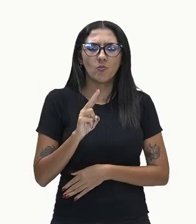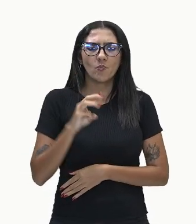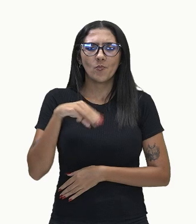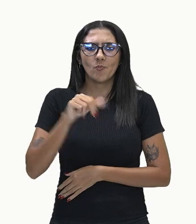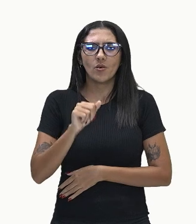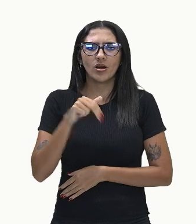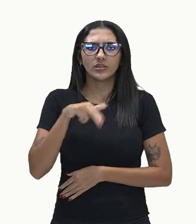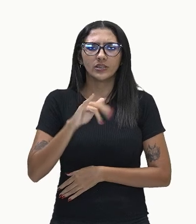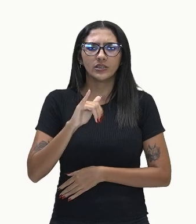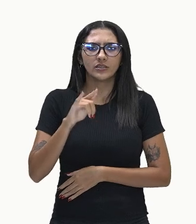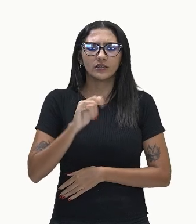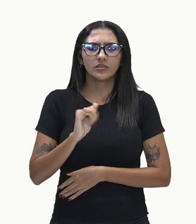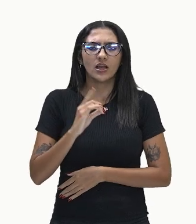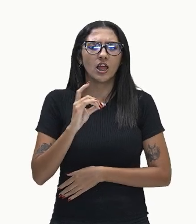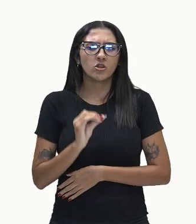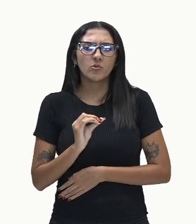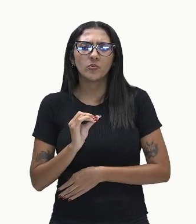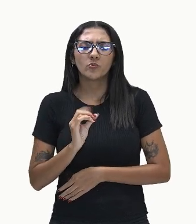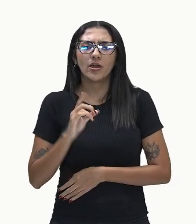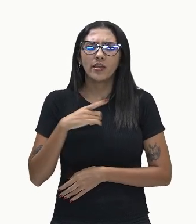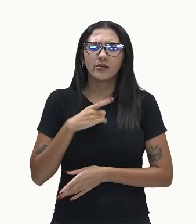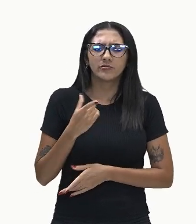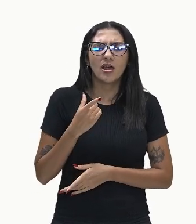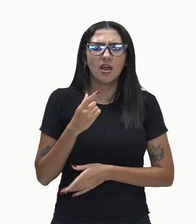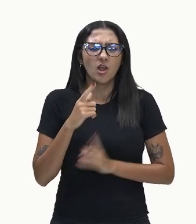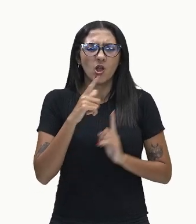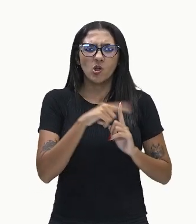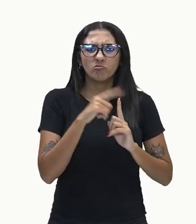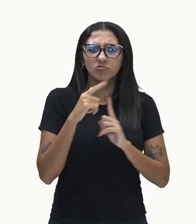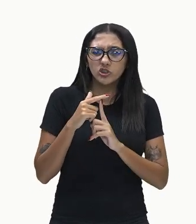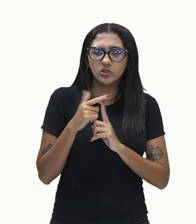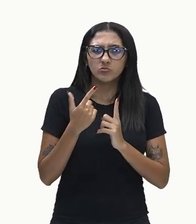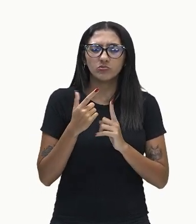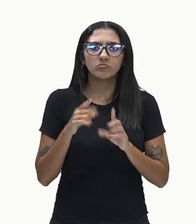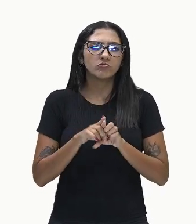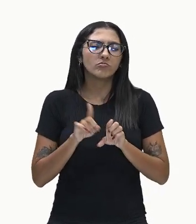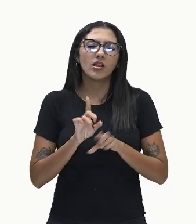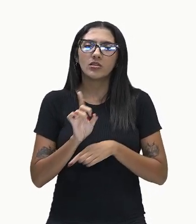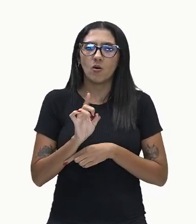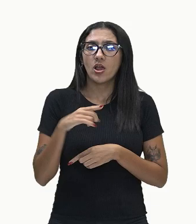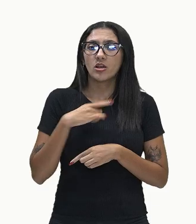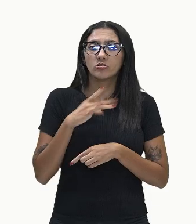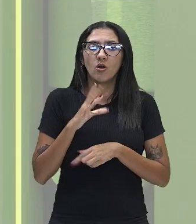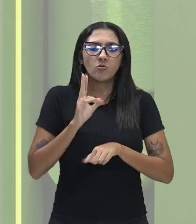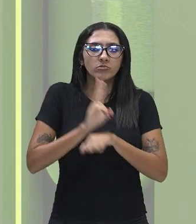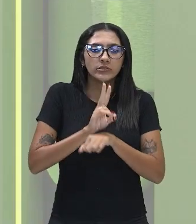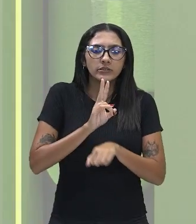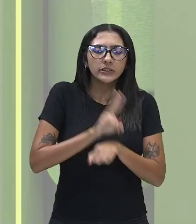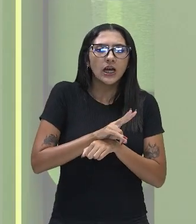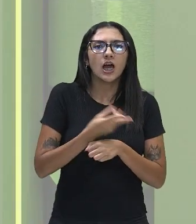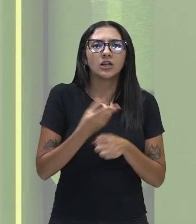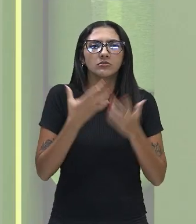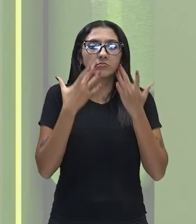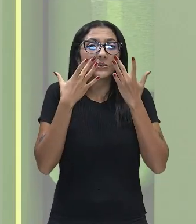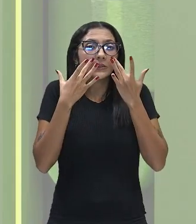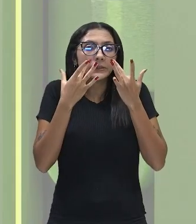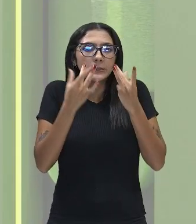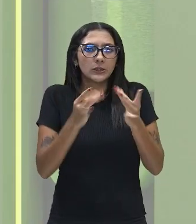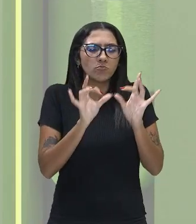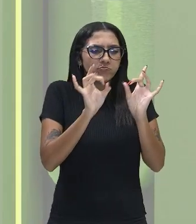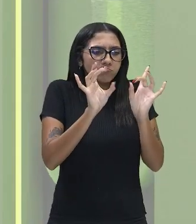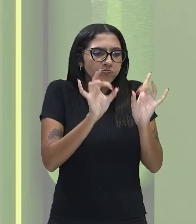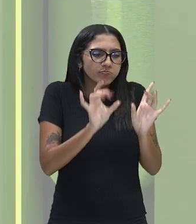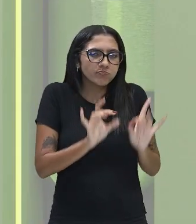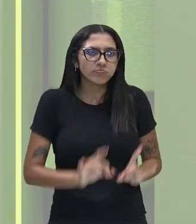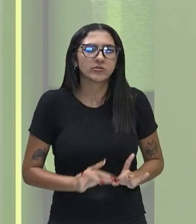na verdade, ele não é uma modalidade, é sim um cuidado, uma atenção maior com